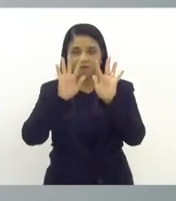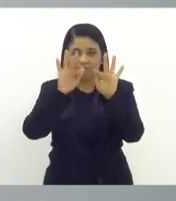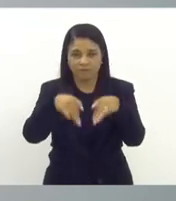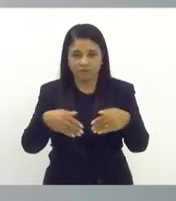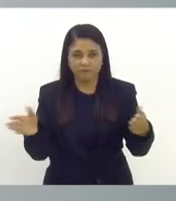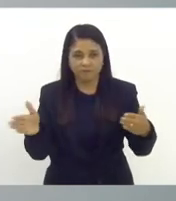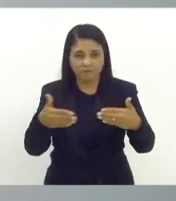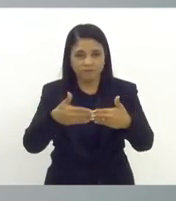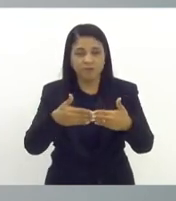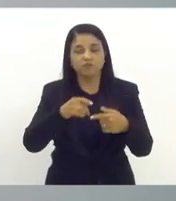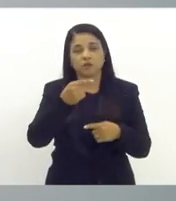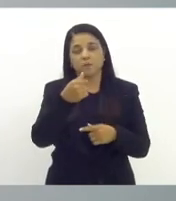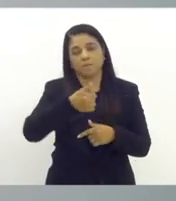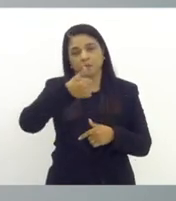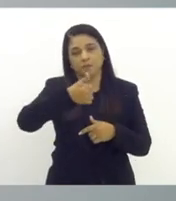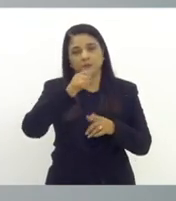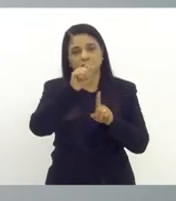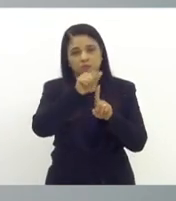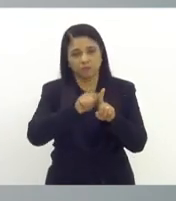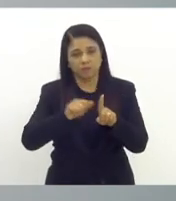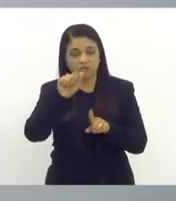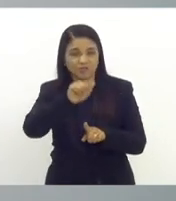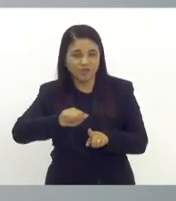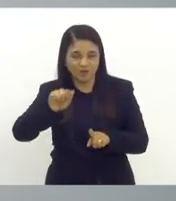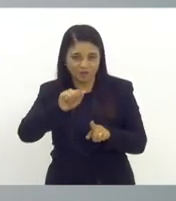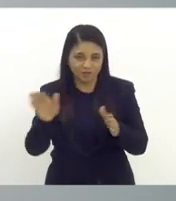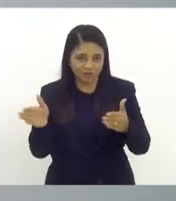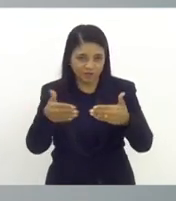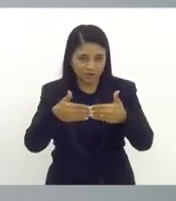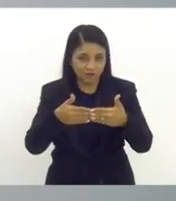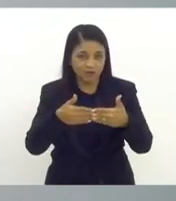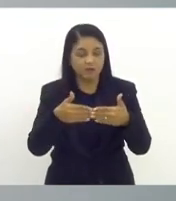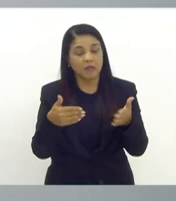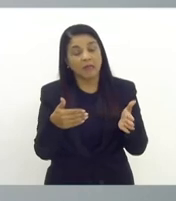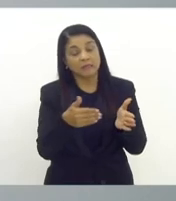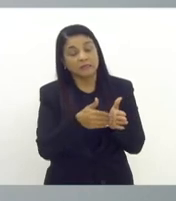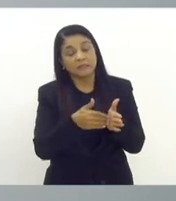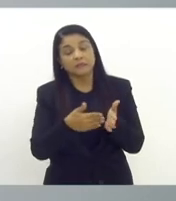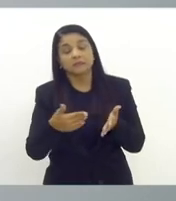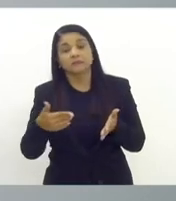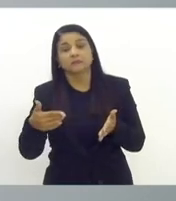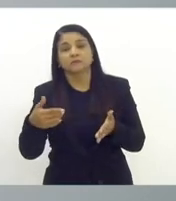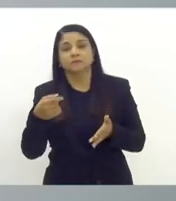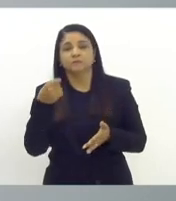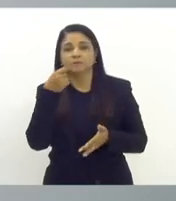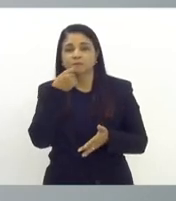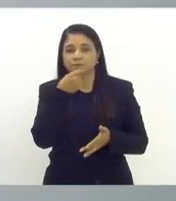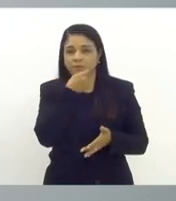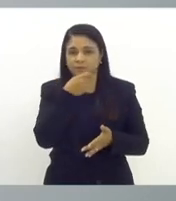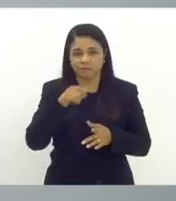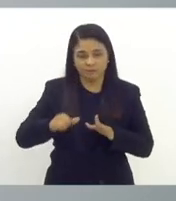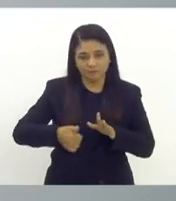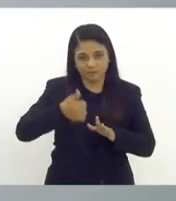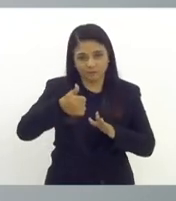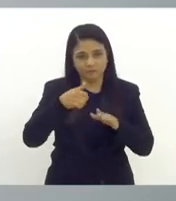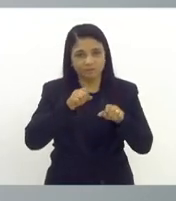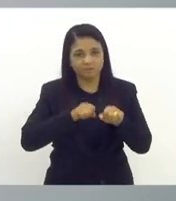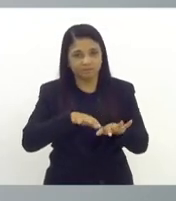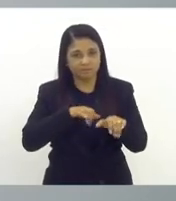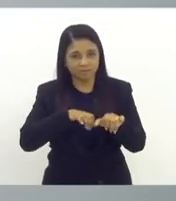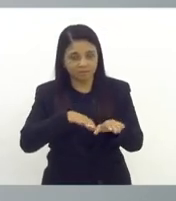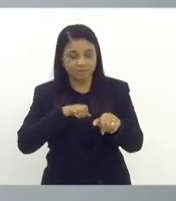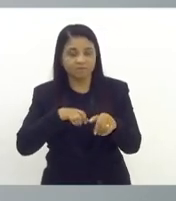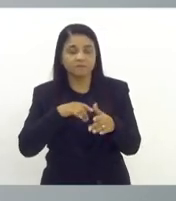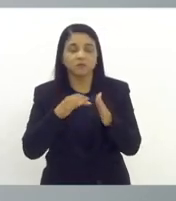dia primeiro de agosto então de primeiro de agosto até início de setembro nós estamos reunindo quase que diariamente com todos os alunos pais